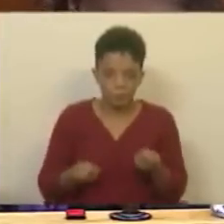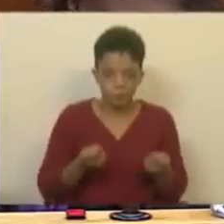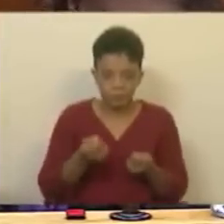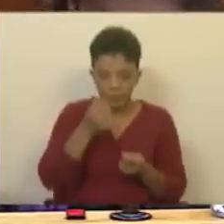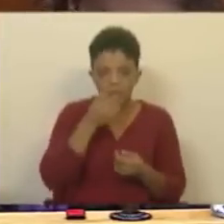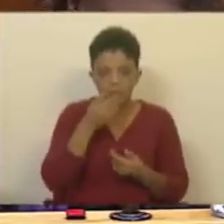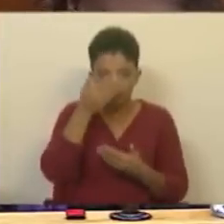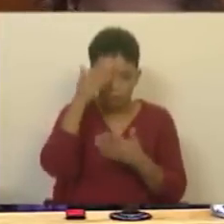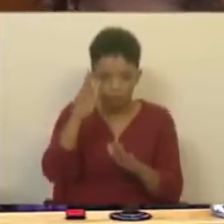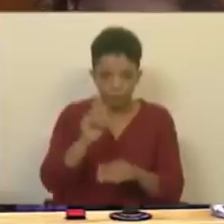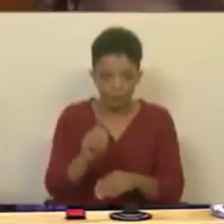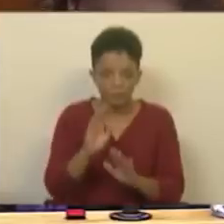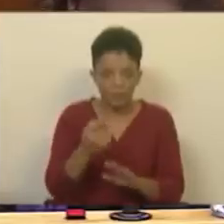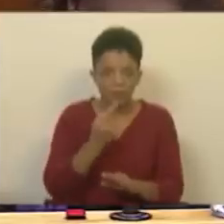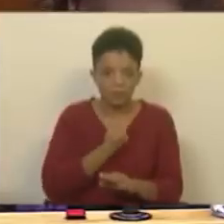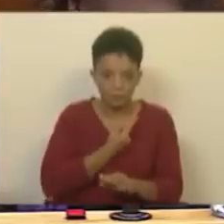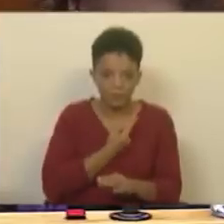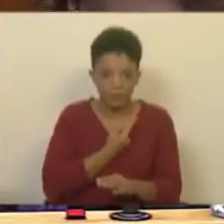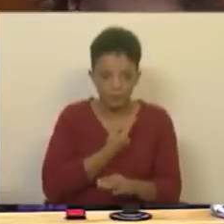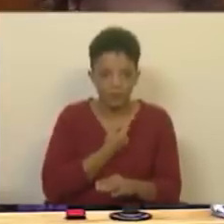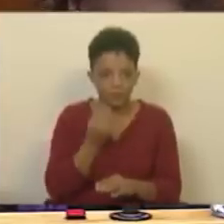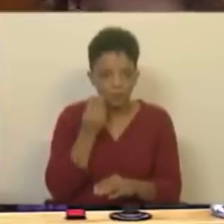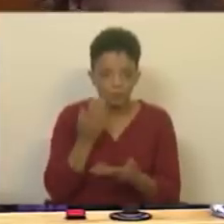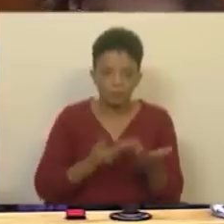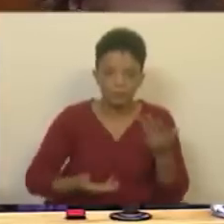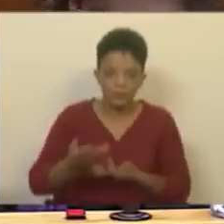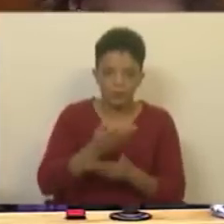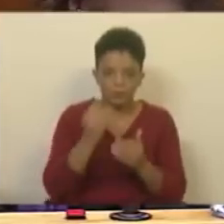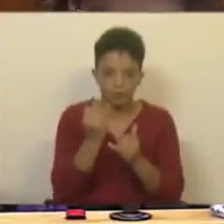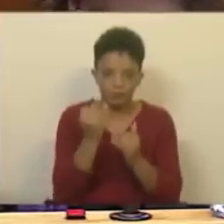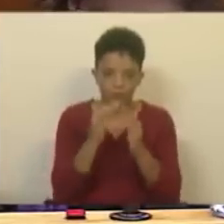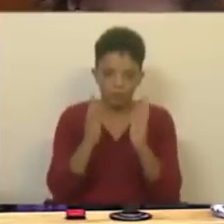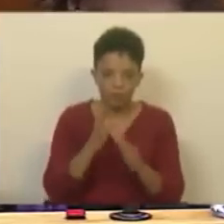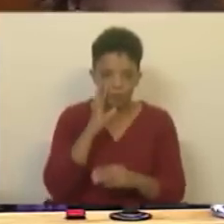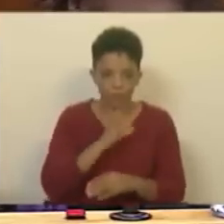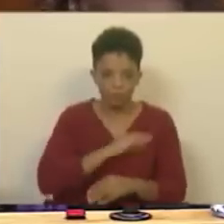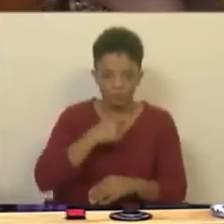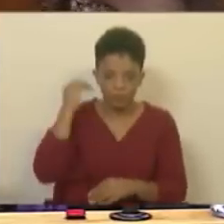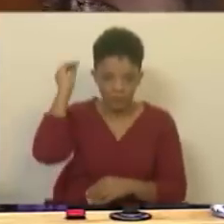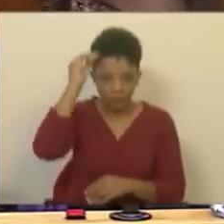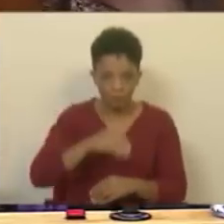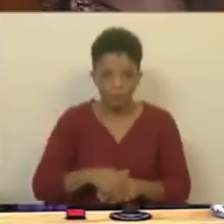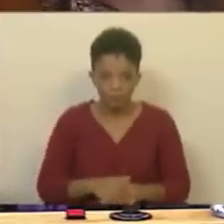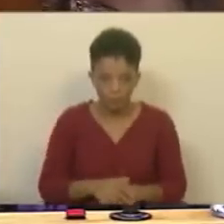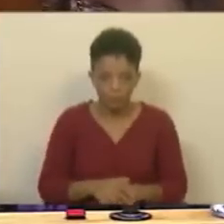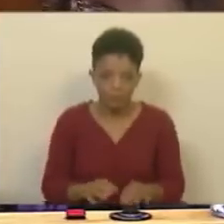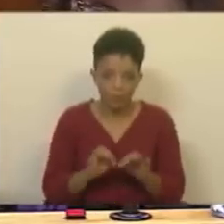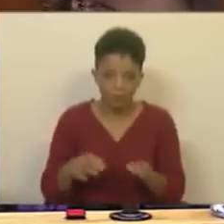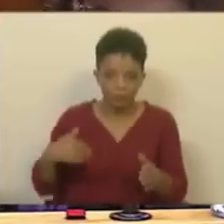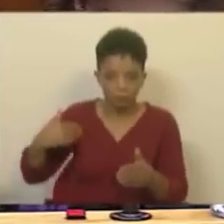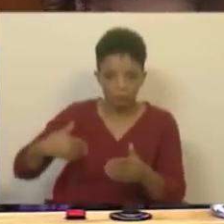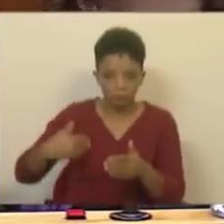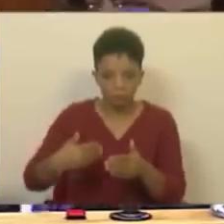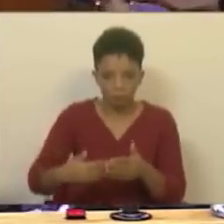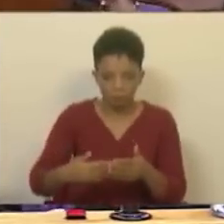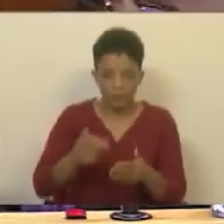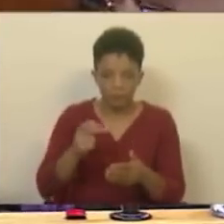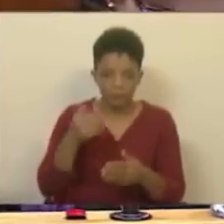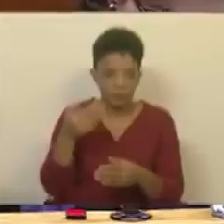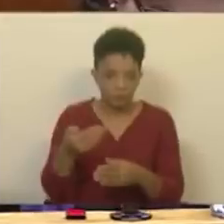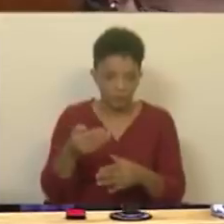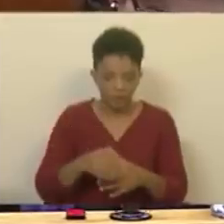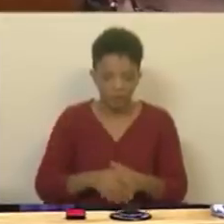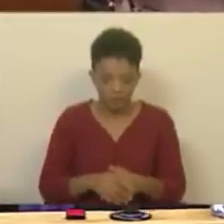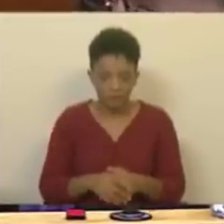bem entendesse mas eu devia fazer em diálogo institucional com o senhor presidente da república como sempre temos feito ao longo das sete anos